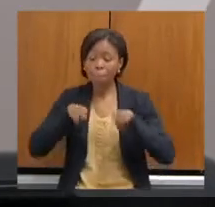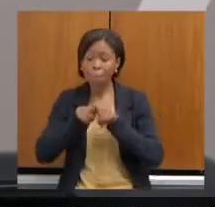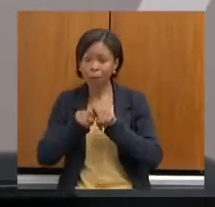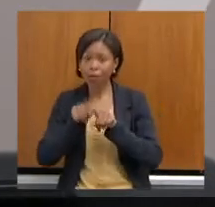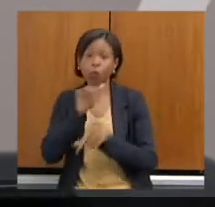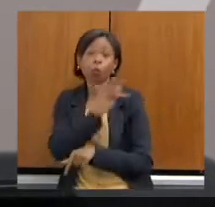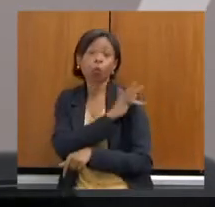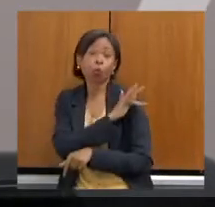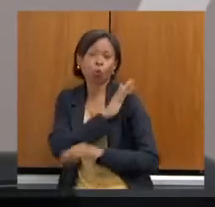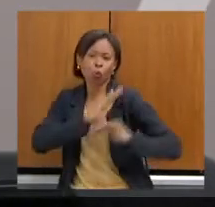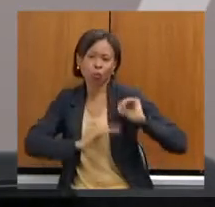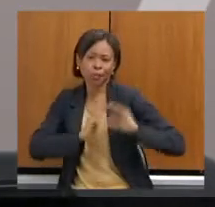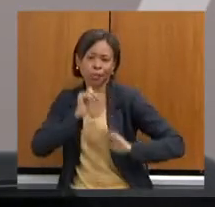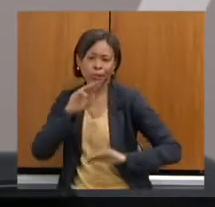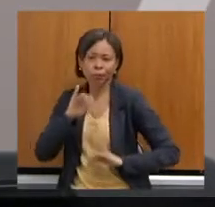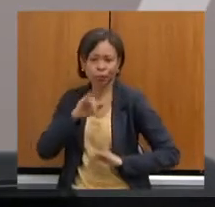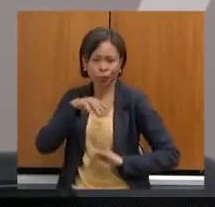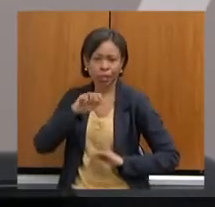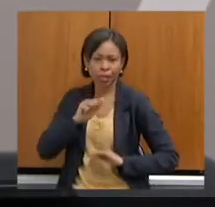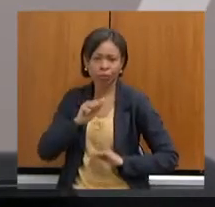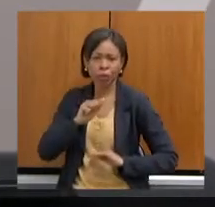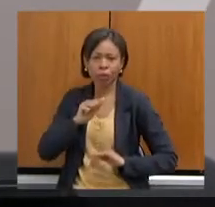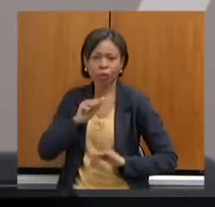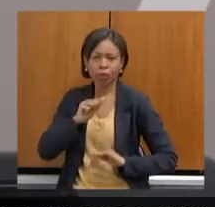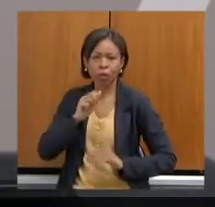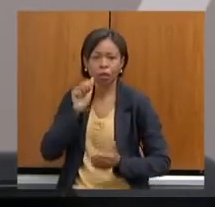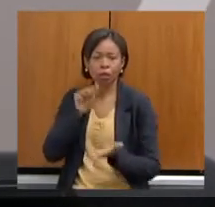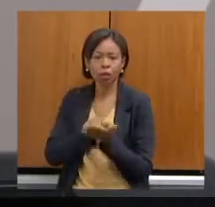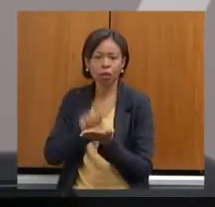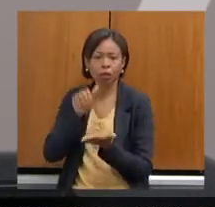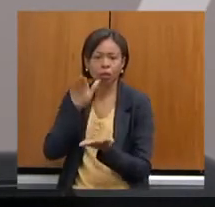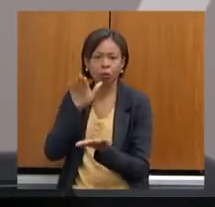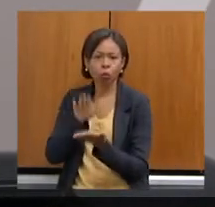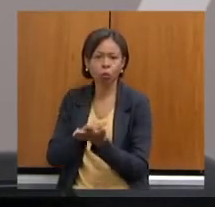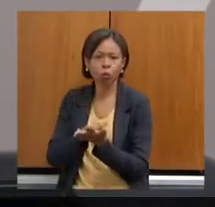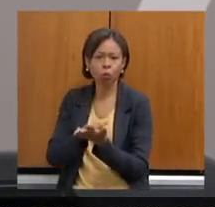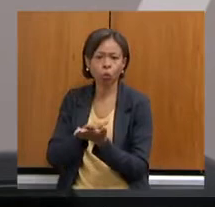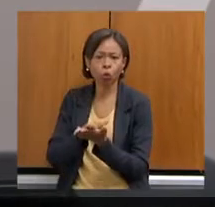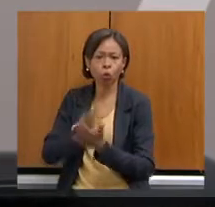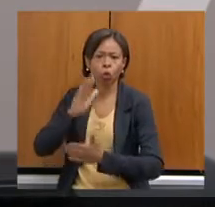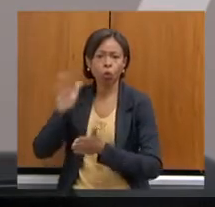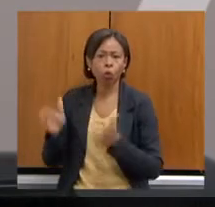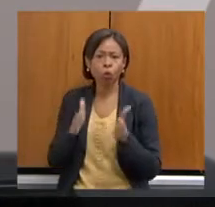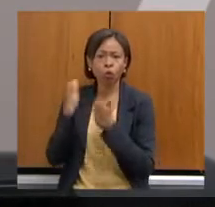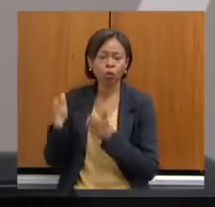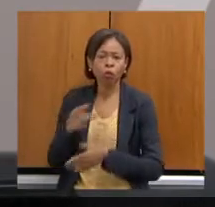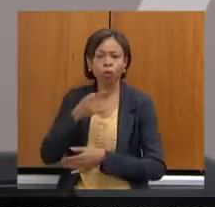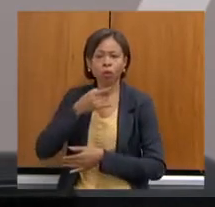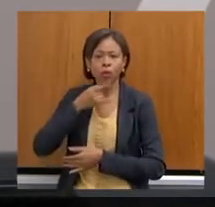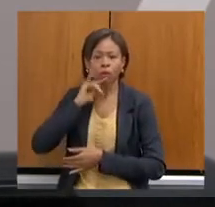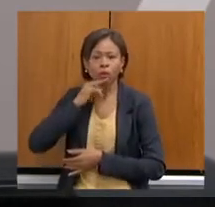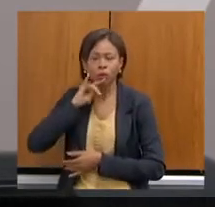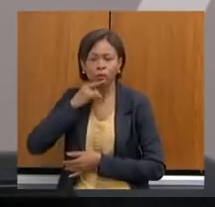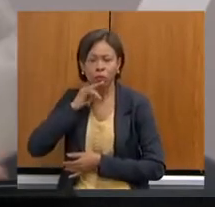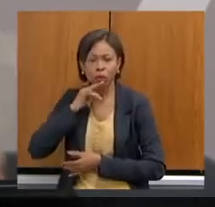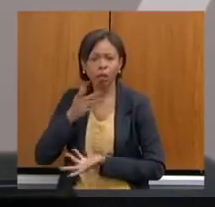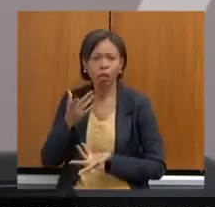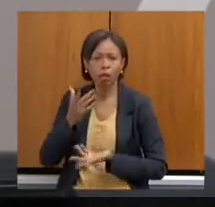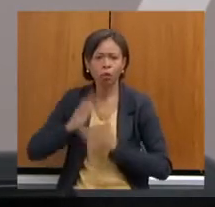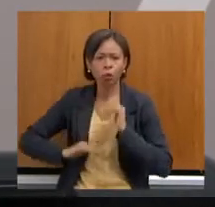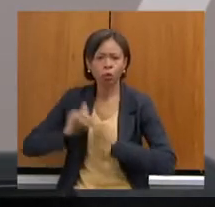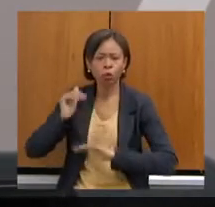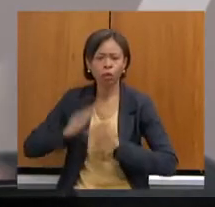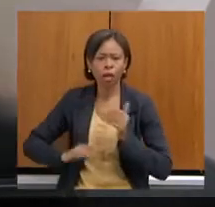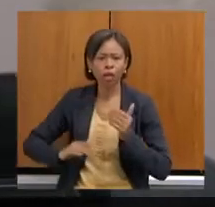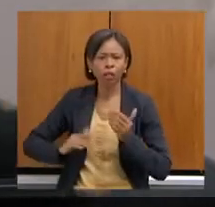saíram multando os produtores de cachaça é de todo jeito possível montando produtores